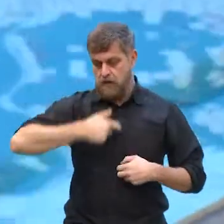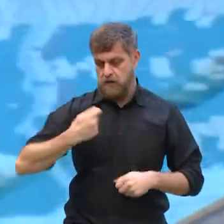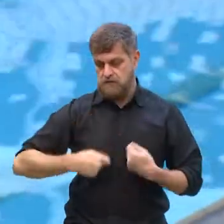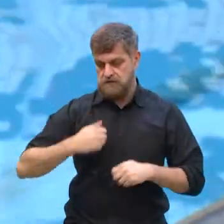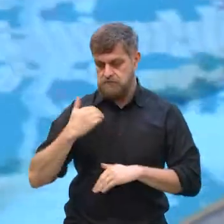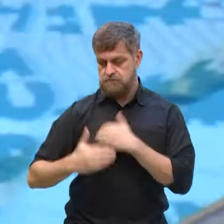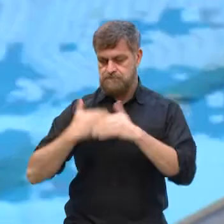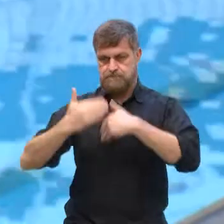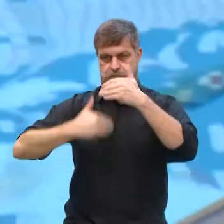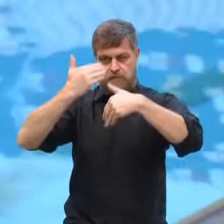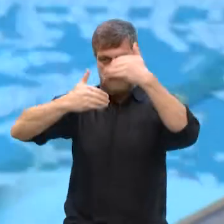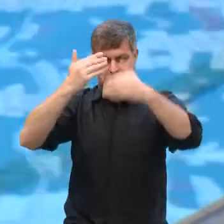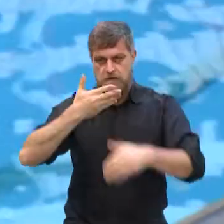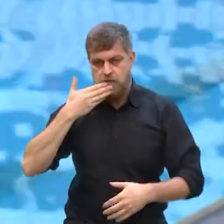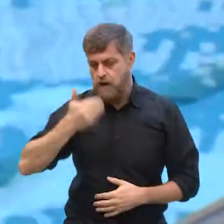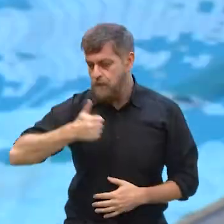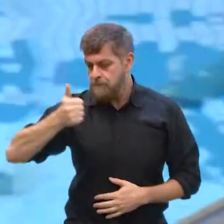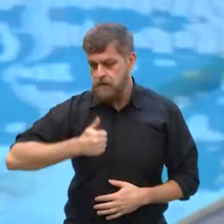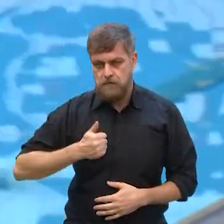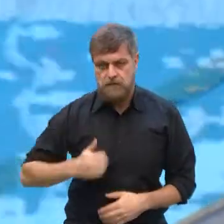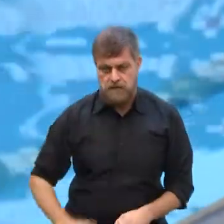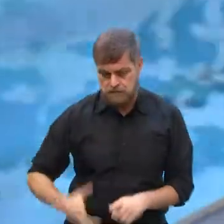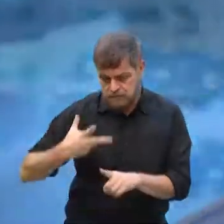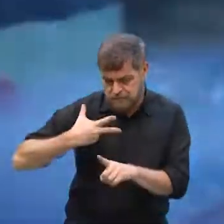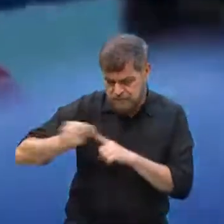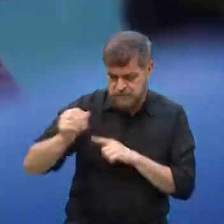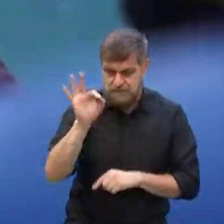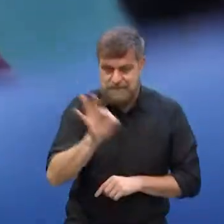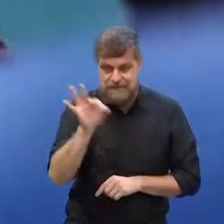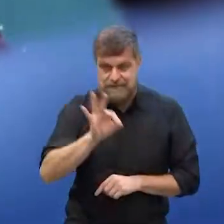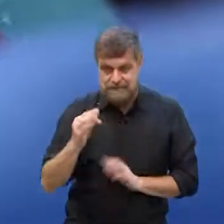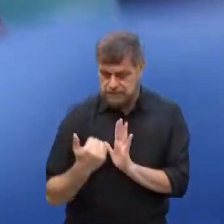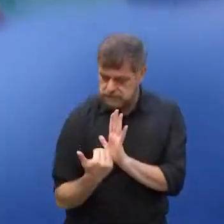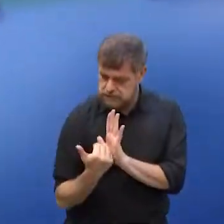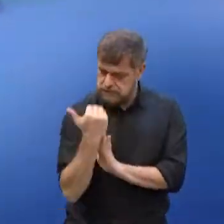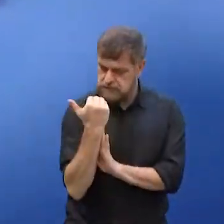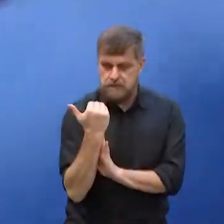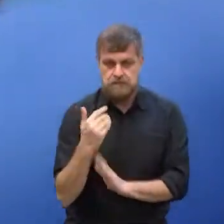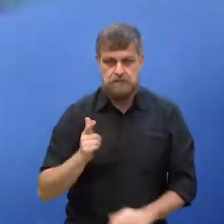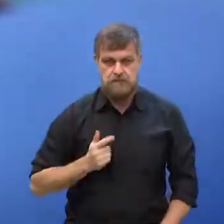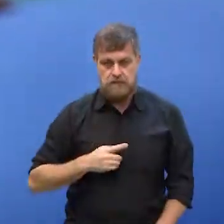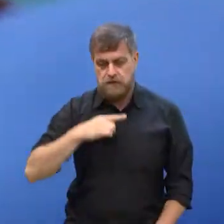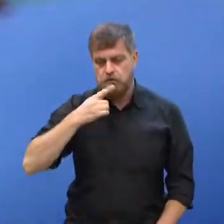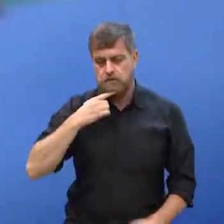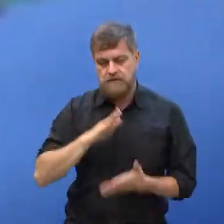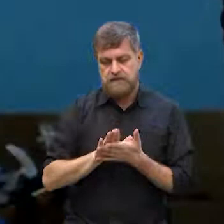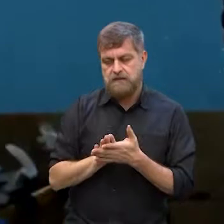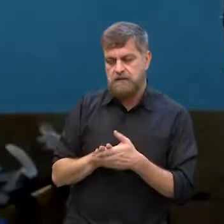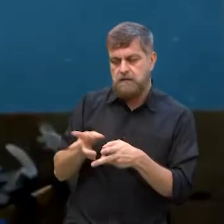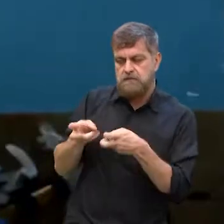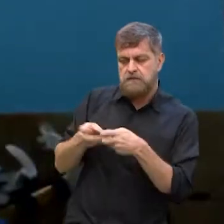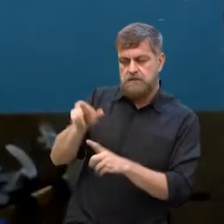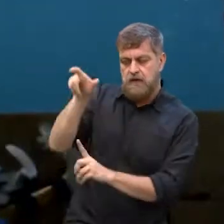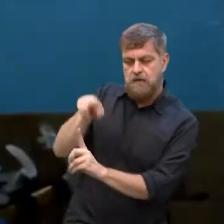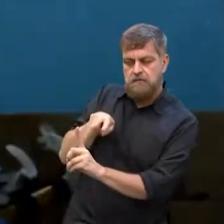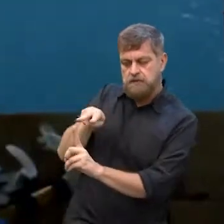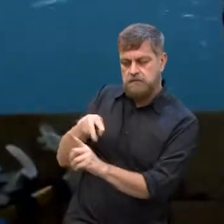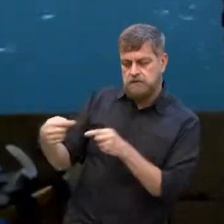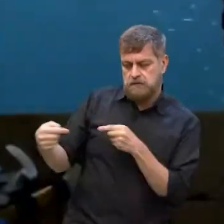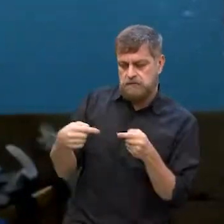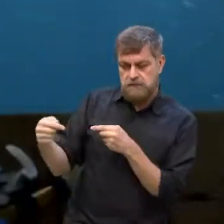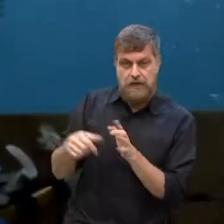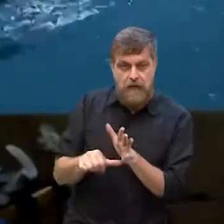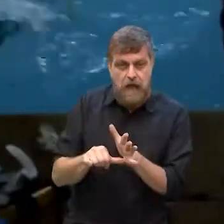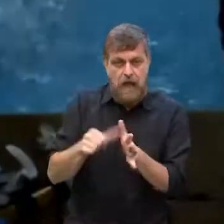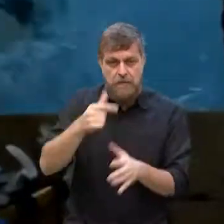evoluir, melhorar nas minhas marcas, mas sem dúvida nenhuma a gente também estuda os adversários. Mas primeiro,